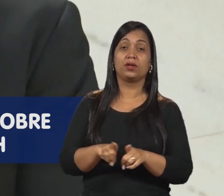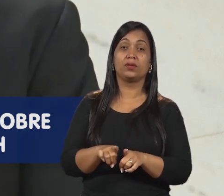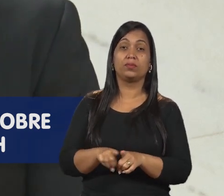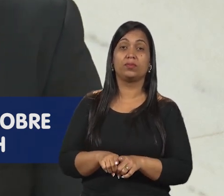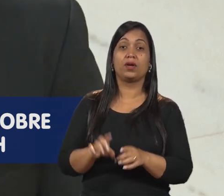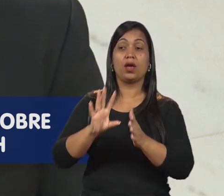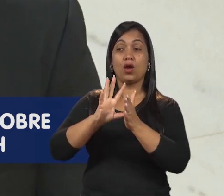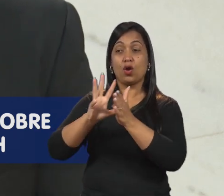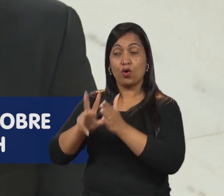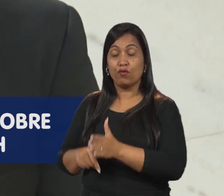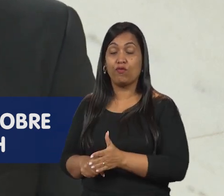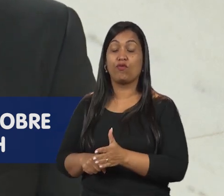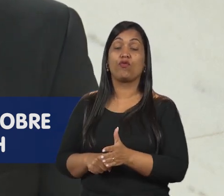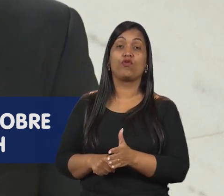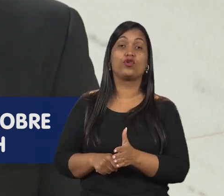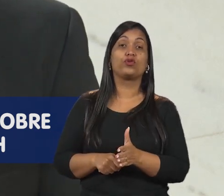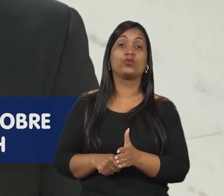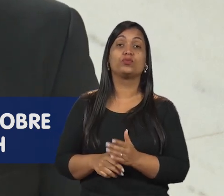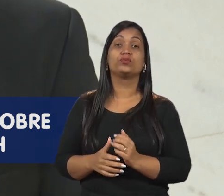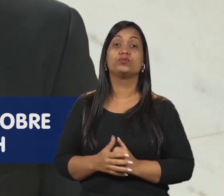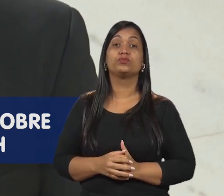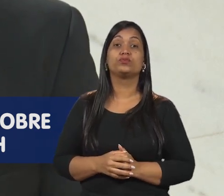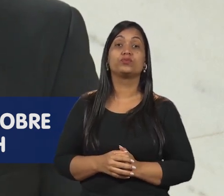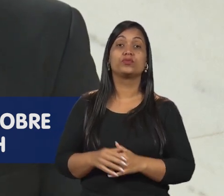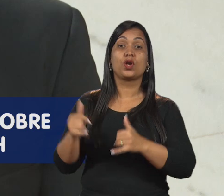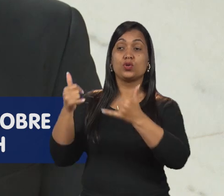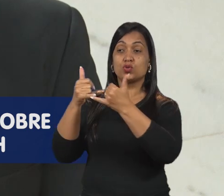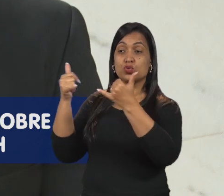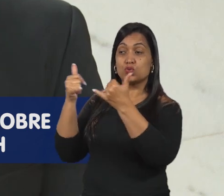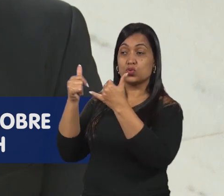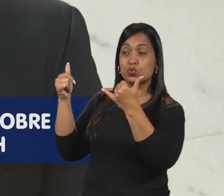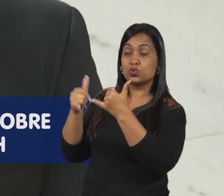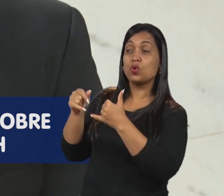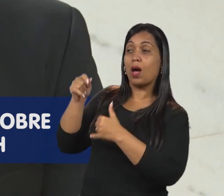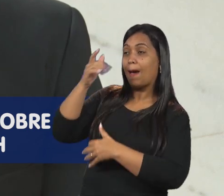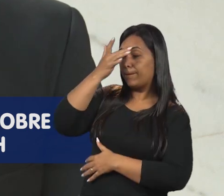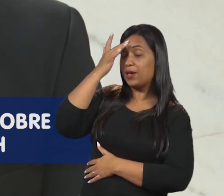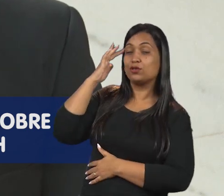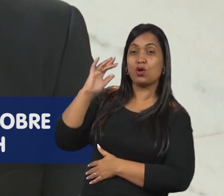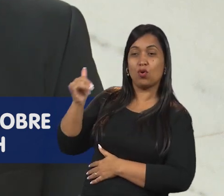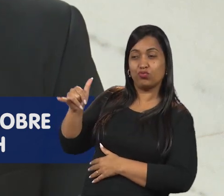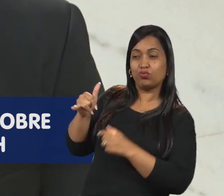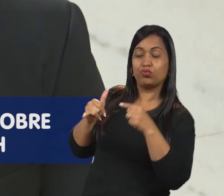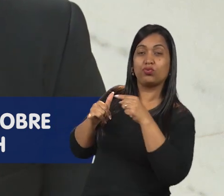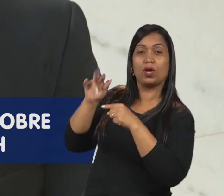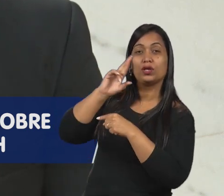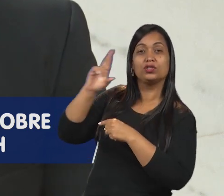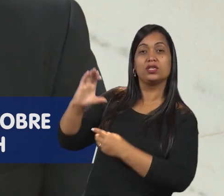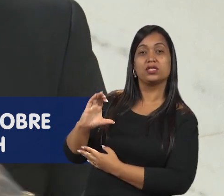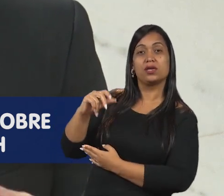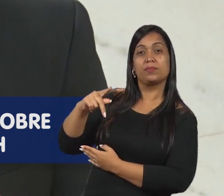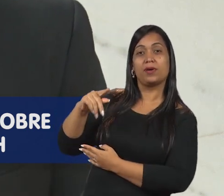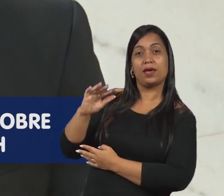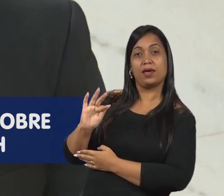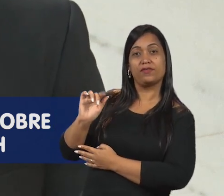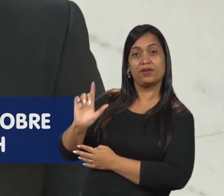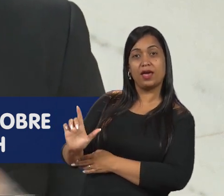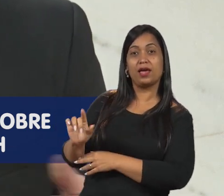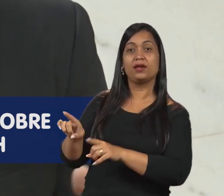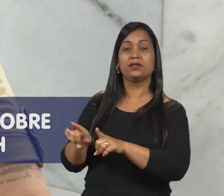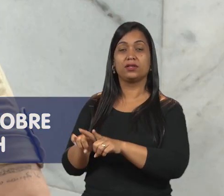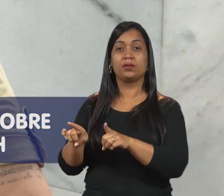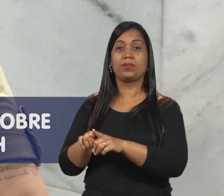aí o responsável aqui, diretor da CPFL, falou muito bem de fiações de alta tensão